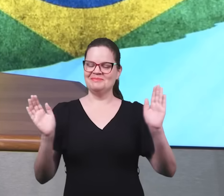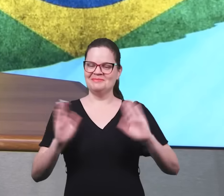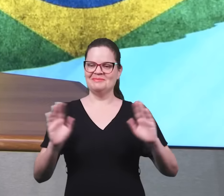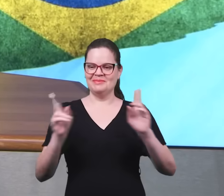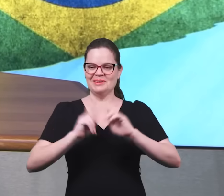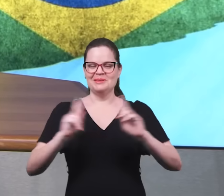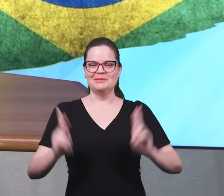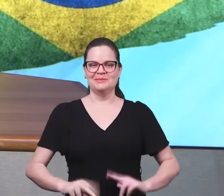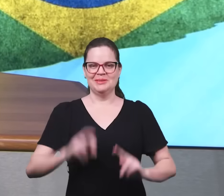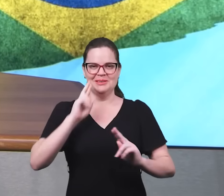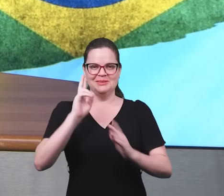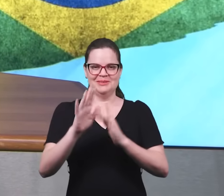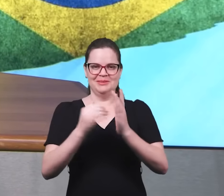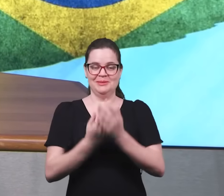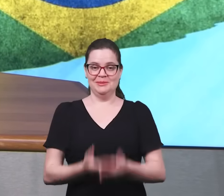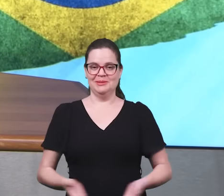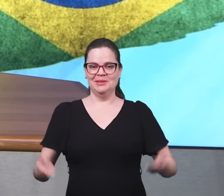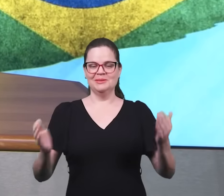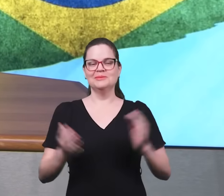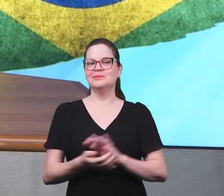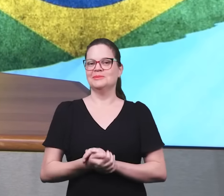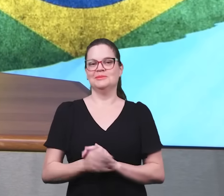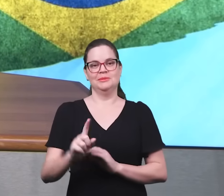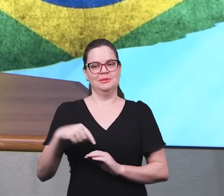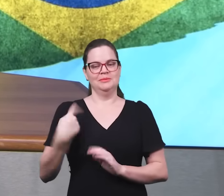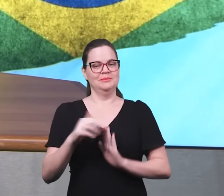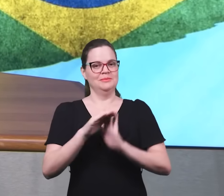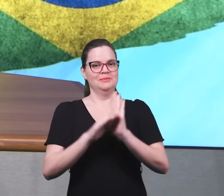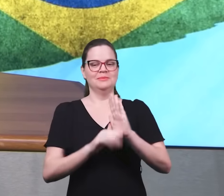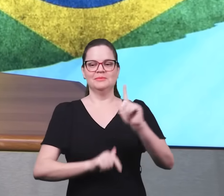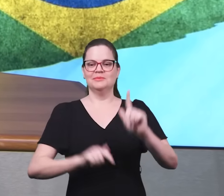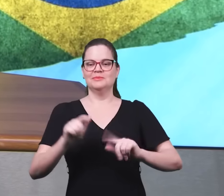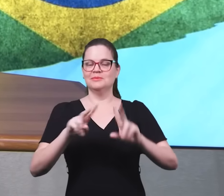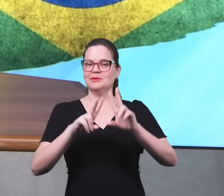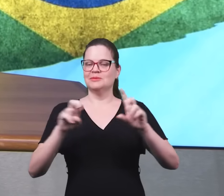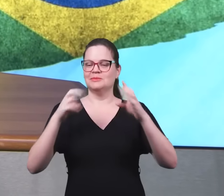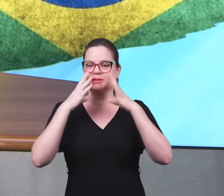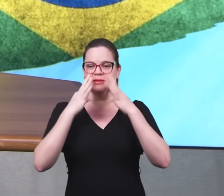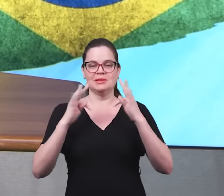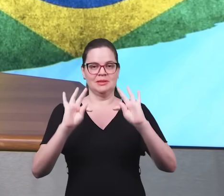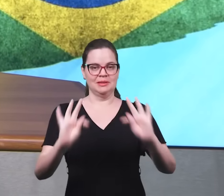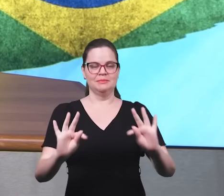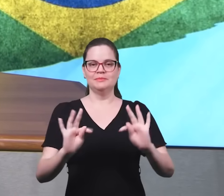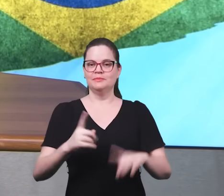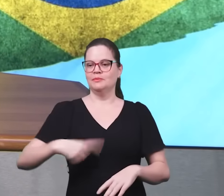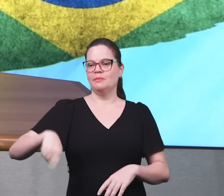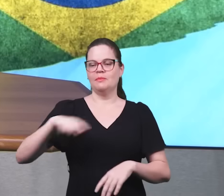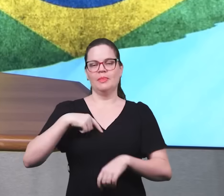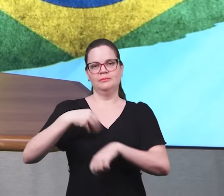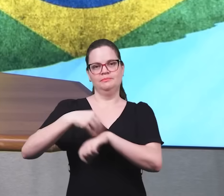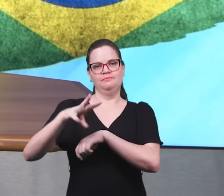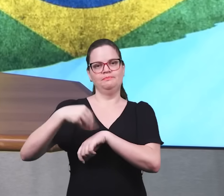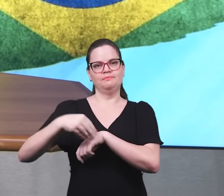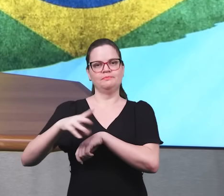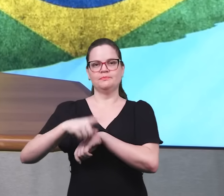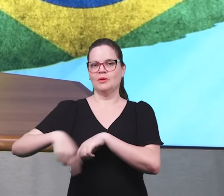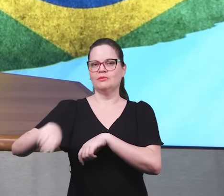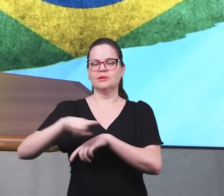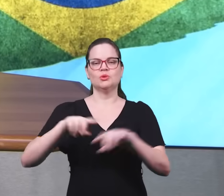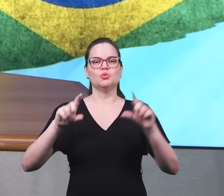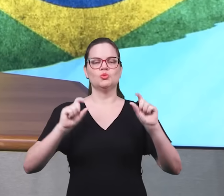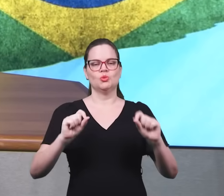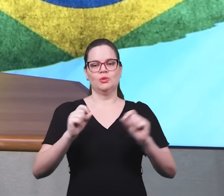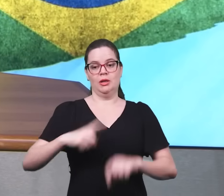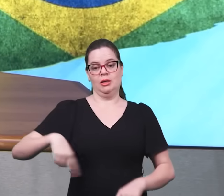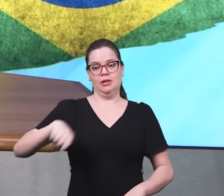A paz do Senhor Jesus. Estamos no programa Testemunhos. Aquilo que nós podemos transmitir da